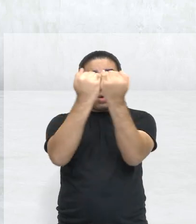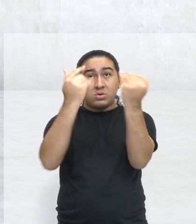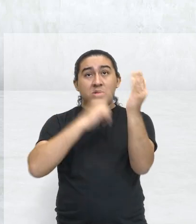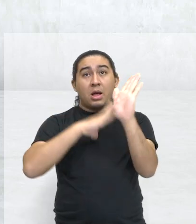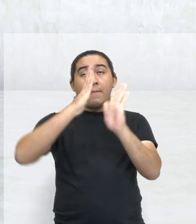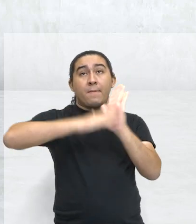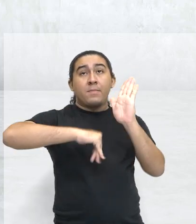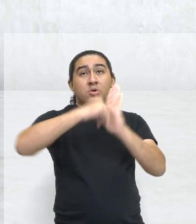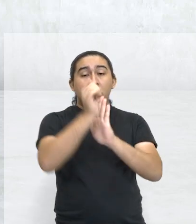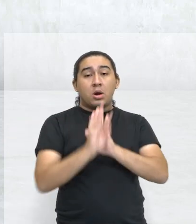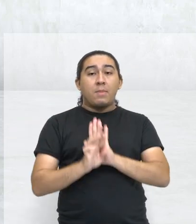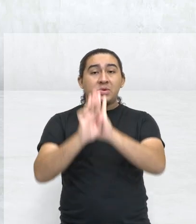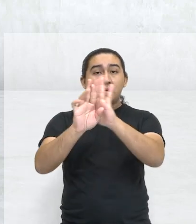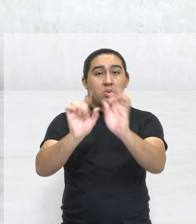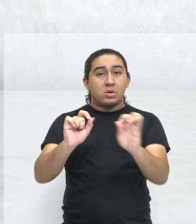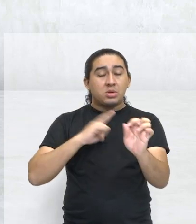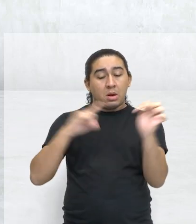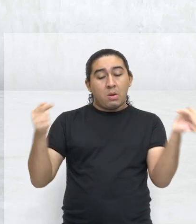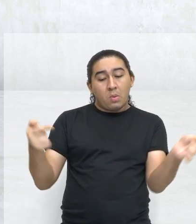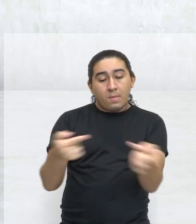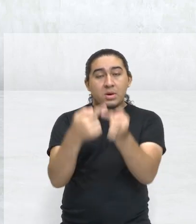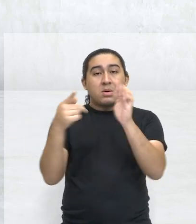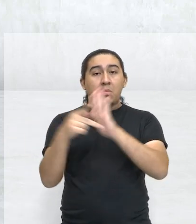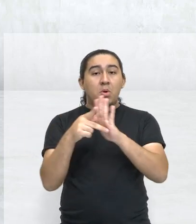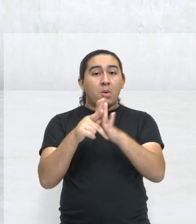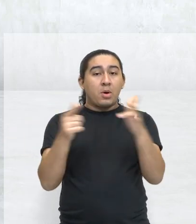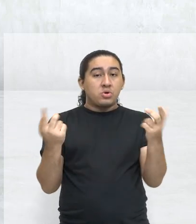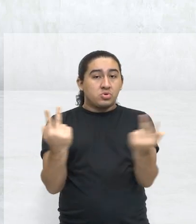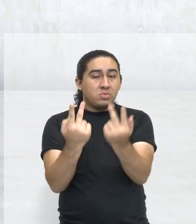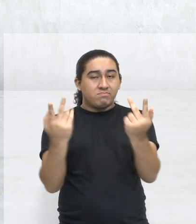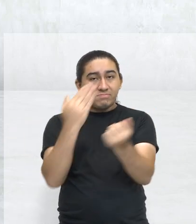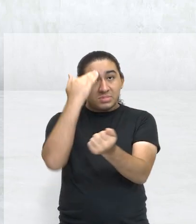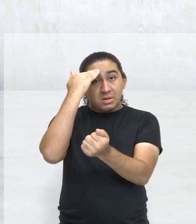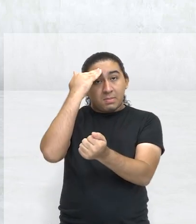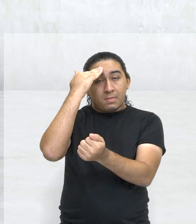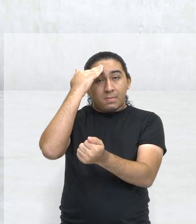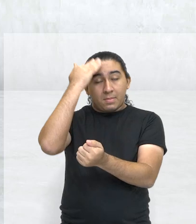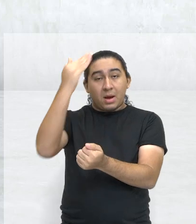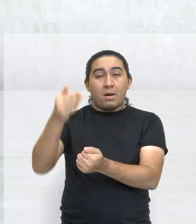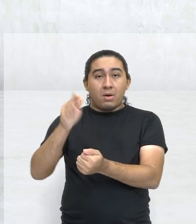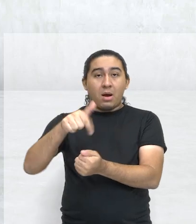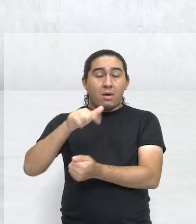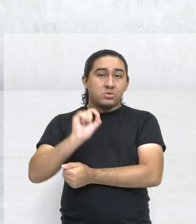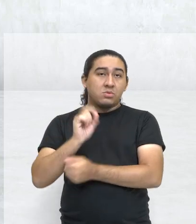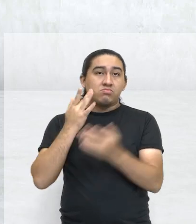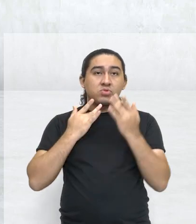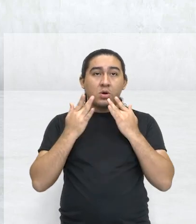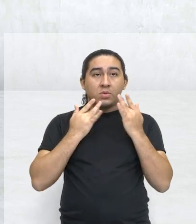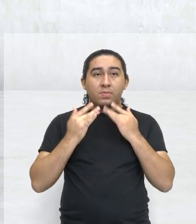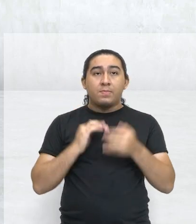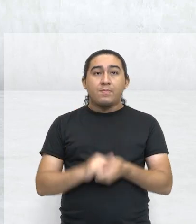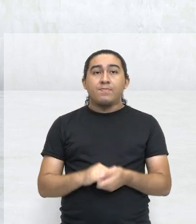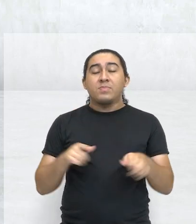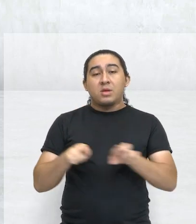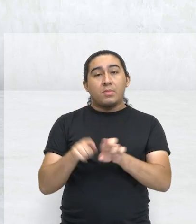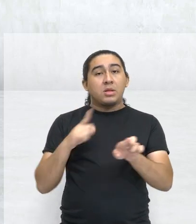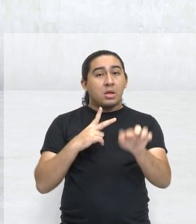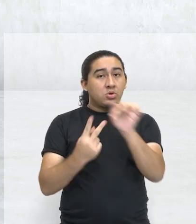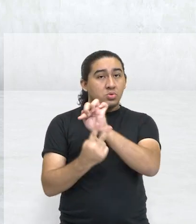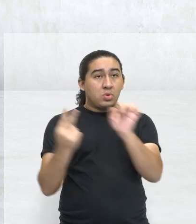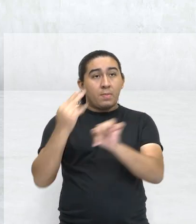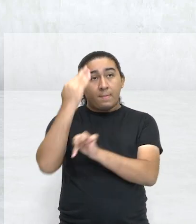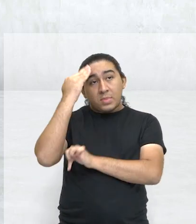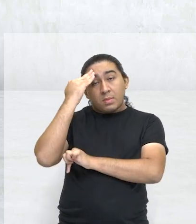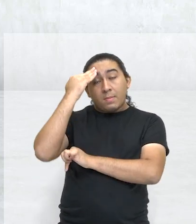poltronas, estofados em veludo vermelho e detalhes em ouro. O teto do auditório tem uma pintura que